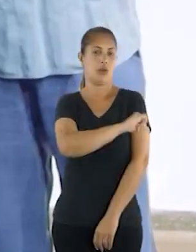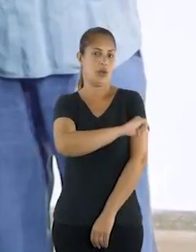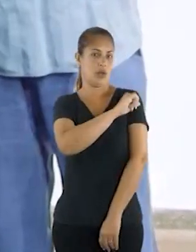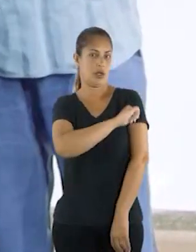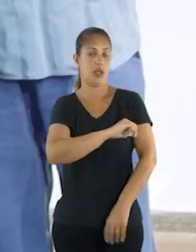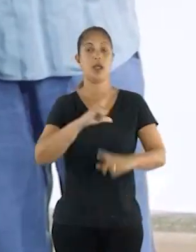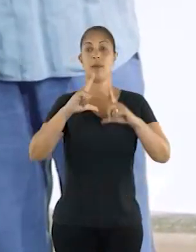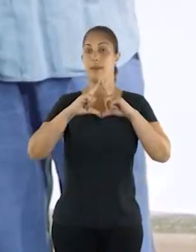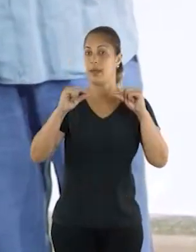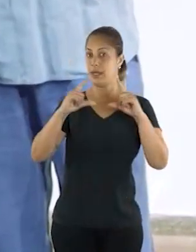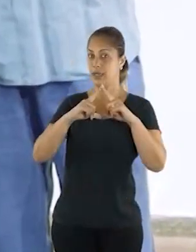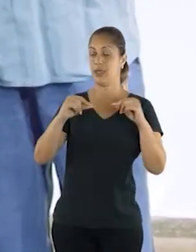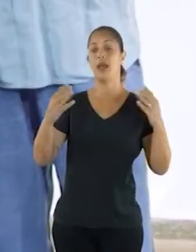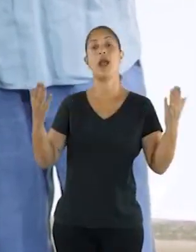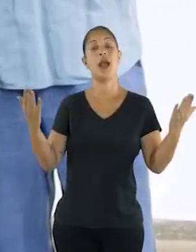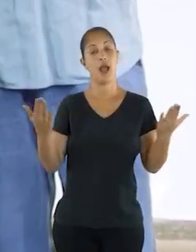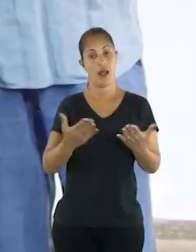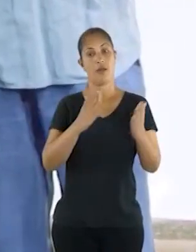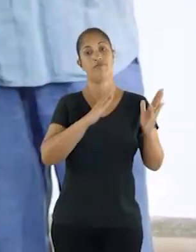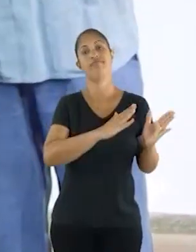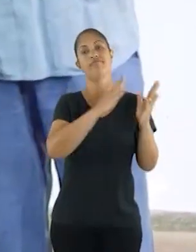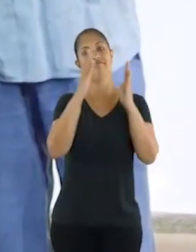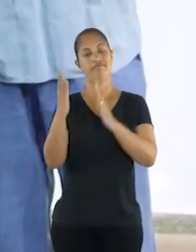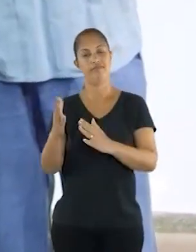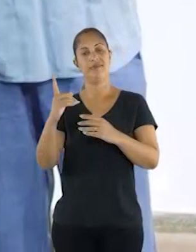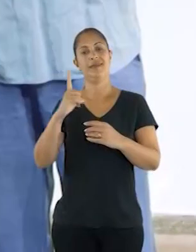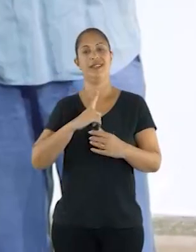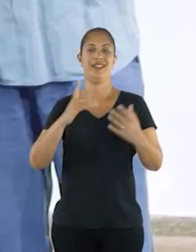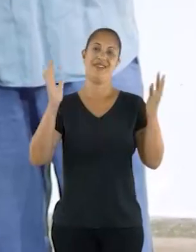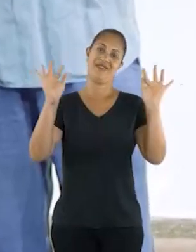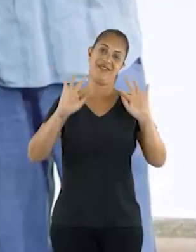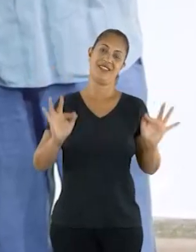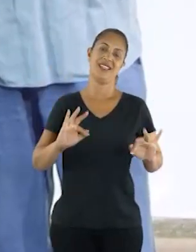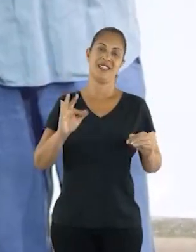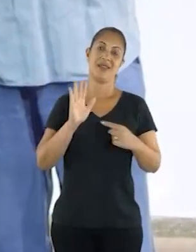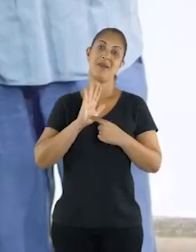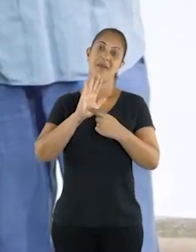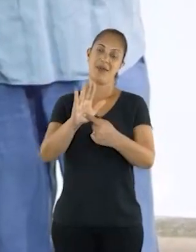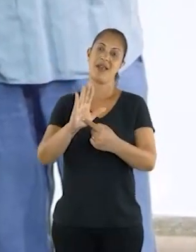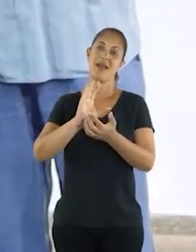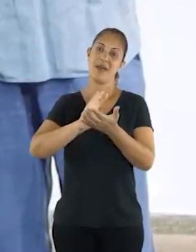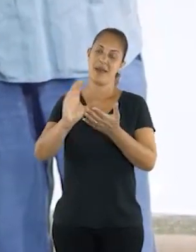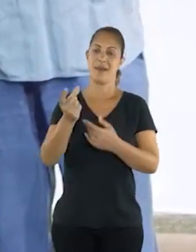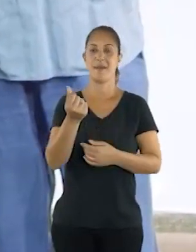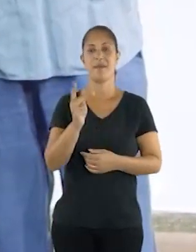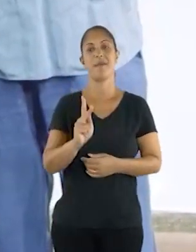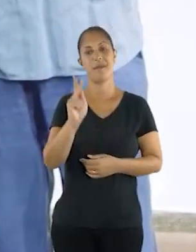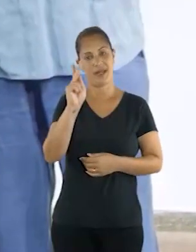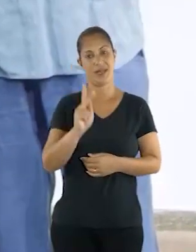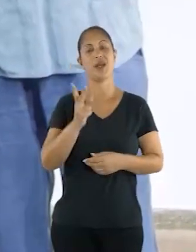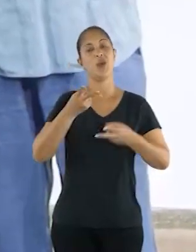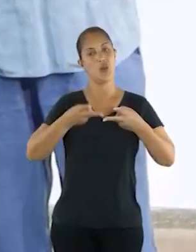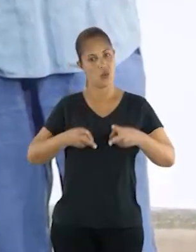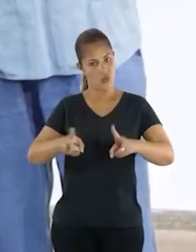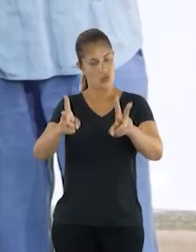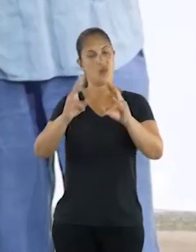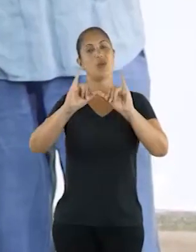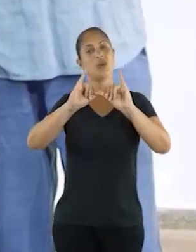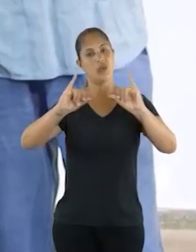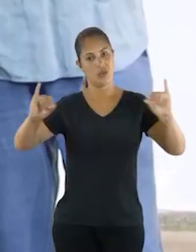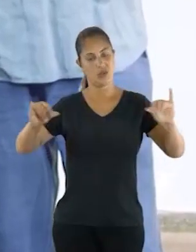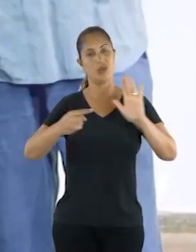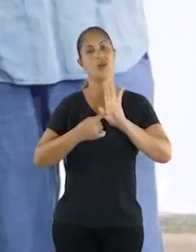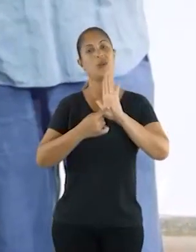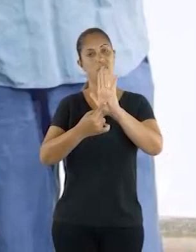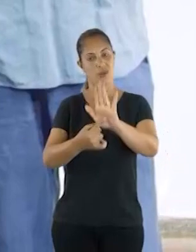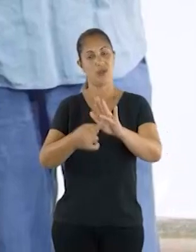Brasília, e na sequência a gente teve a felicidade de ter a Petrobras patrocinando a continuidade da